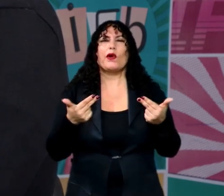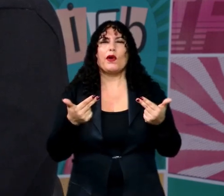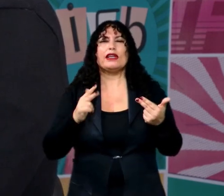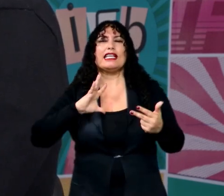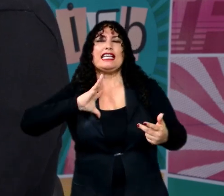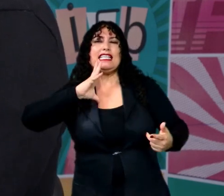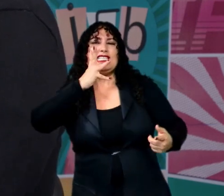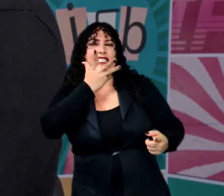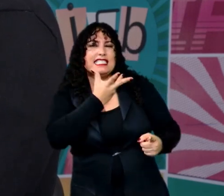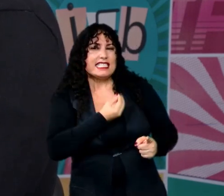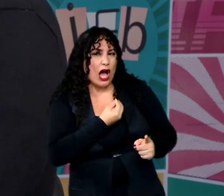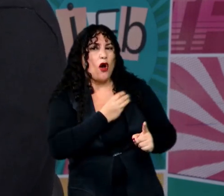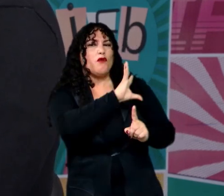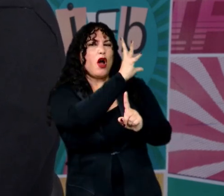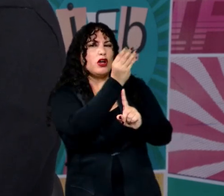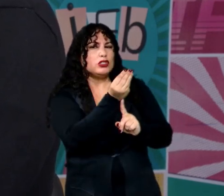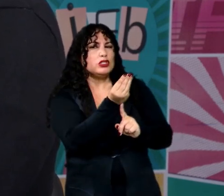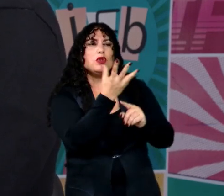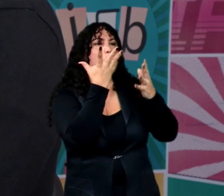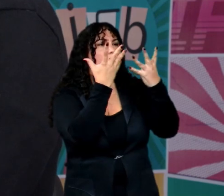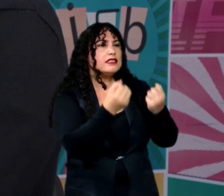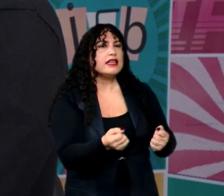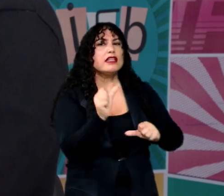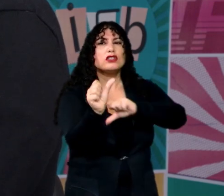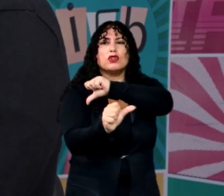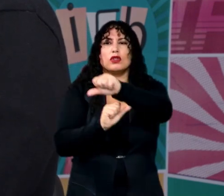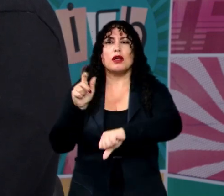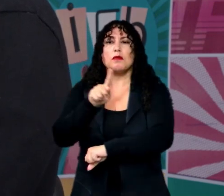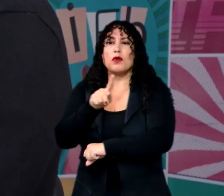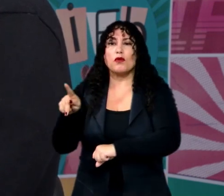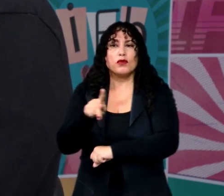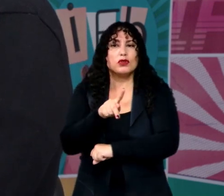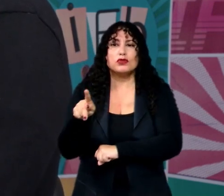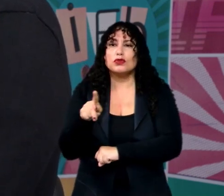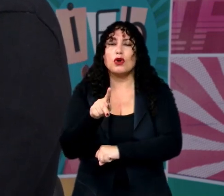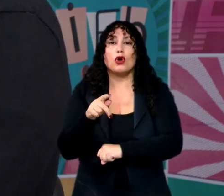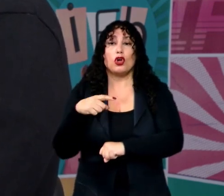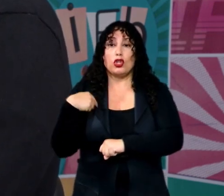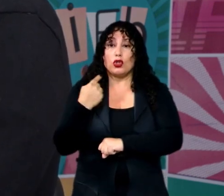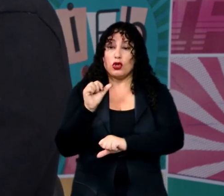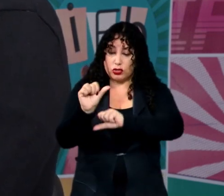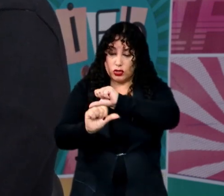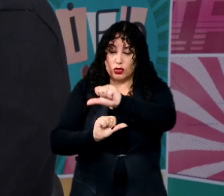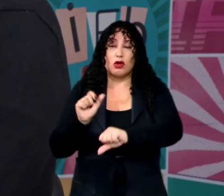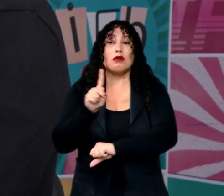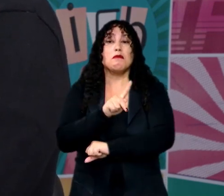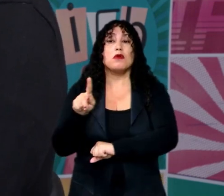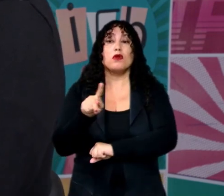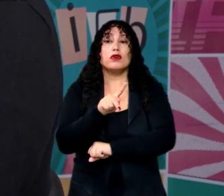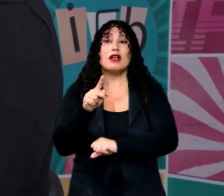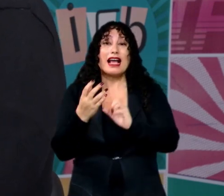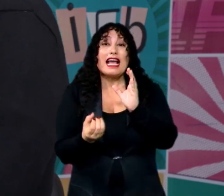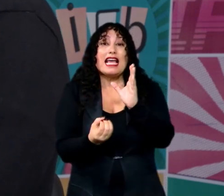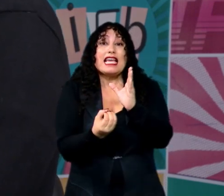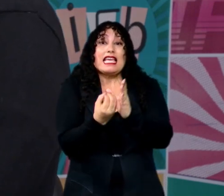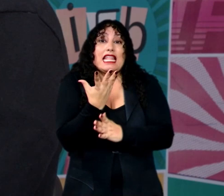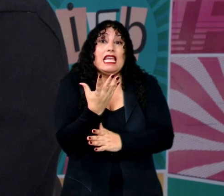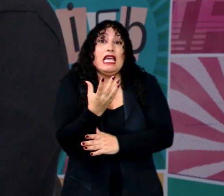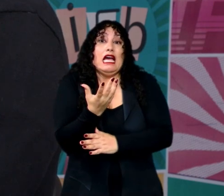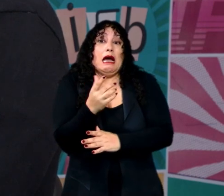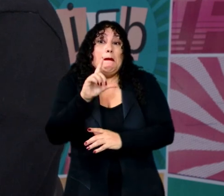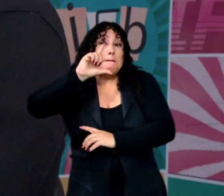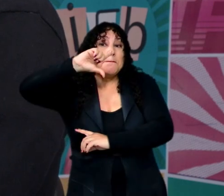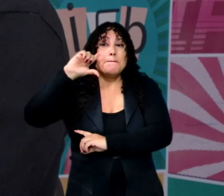artista, não deixe ele virar professor, é isso. É porque a hora que a gente vira professor, a gente cria menos, a gente está